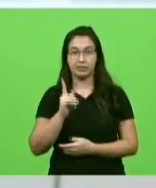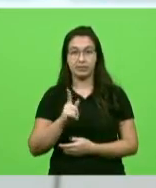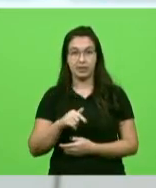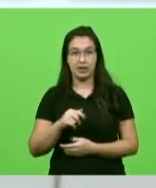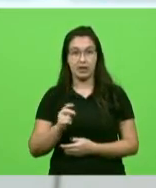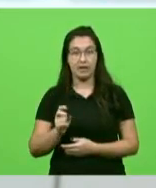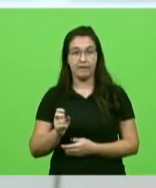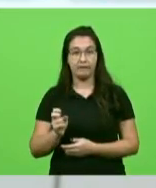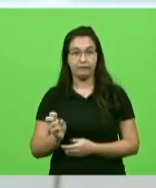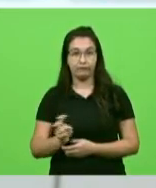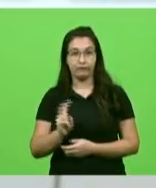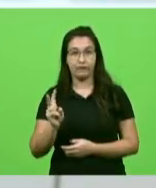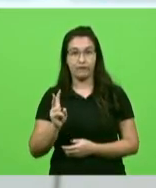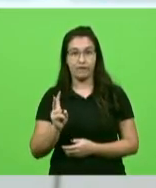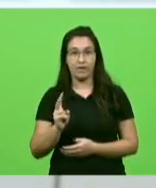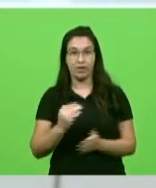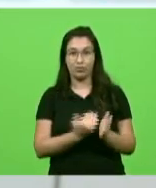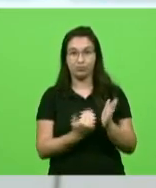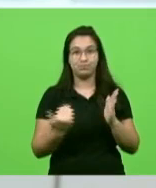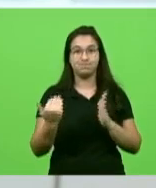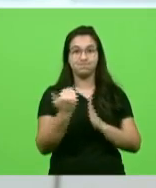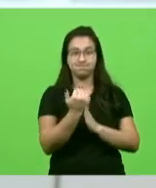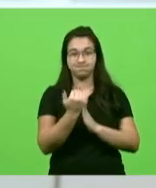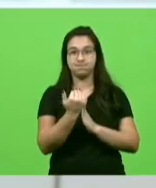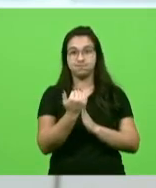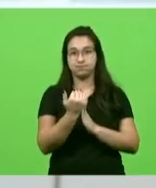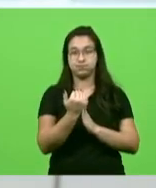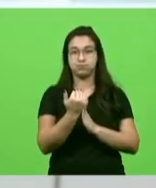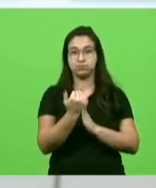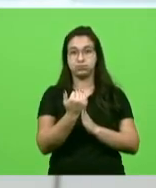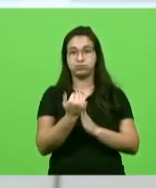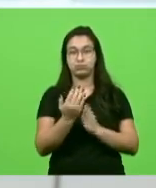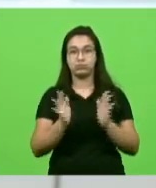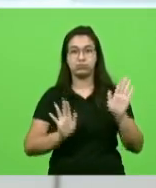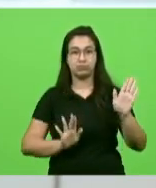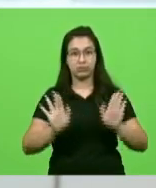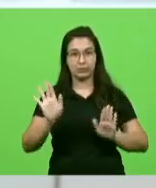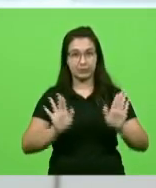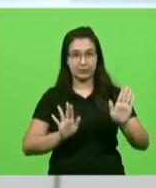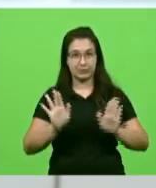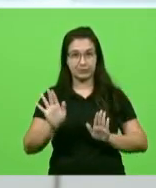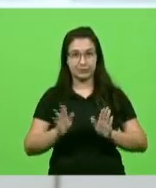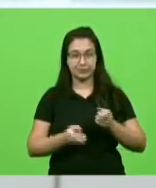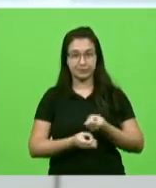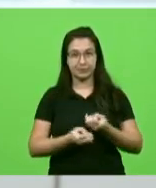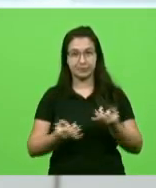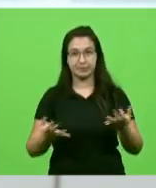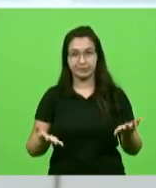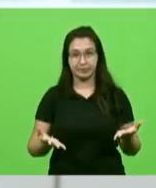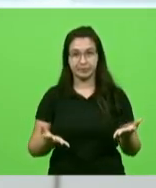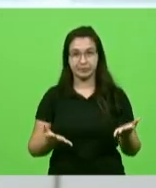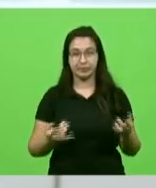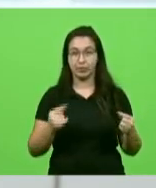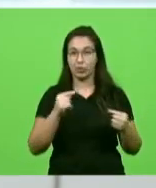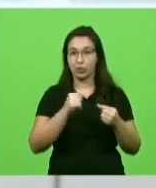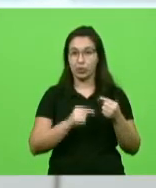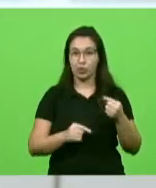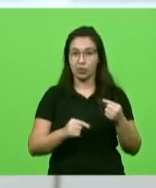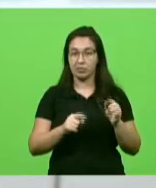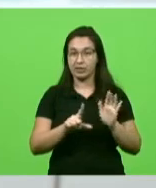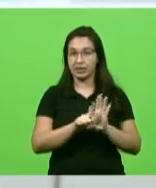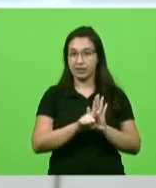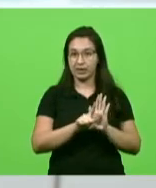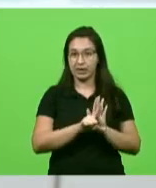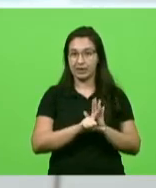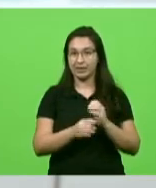preços superfaturados por meio de processo de dispensa de licitação que não observou as formalidades legais